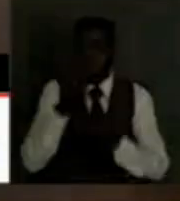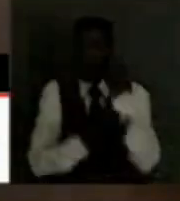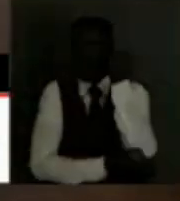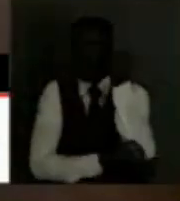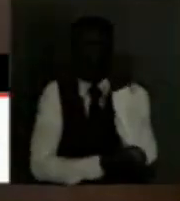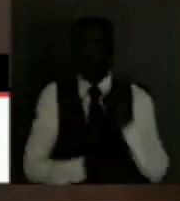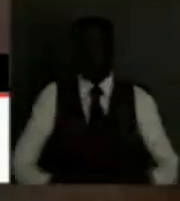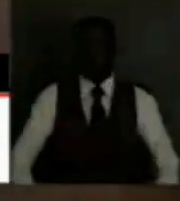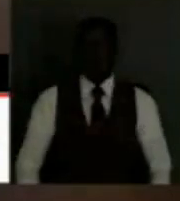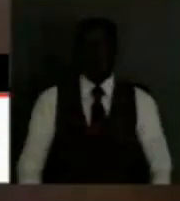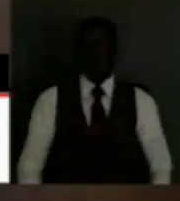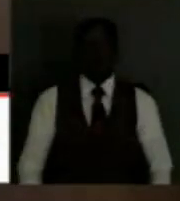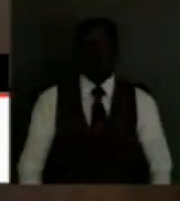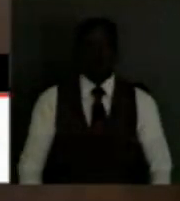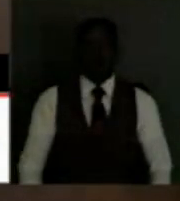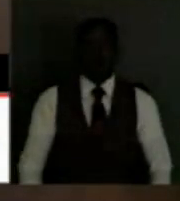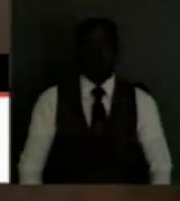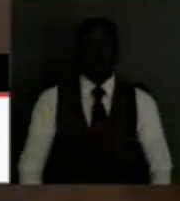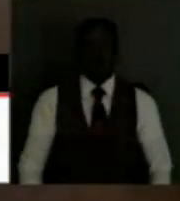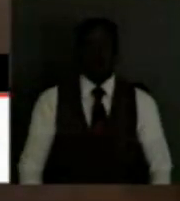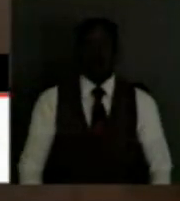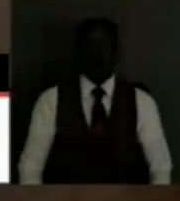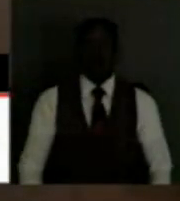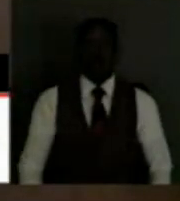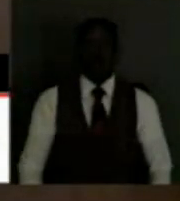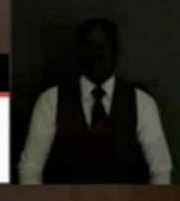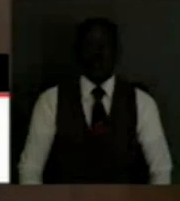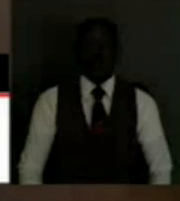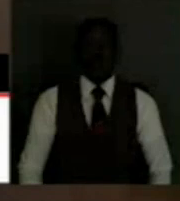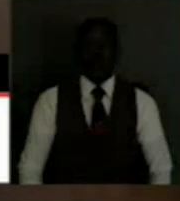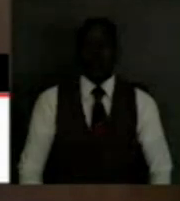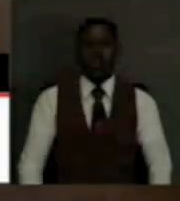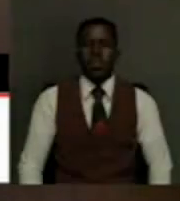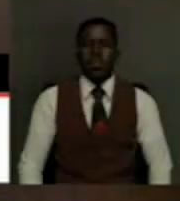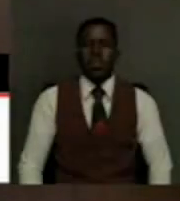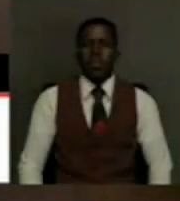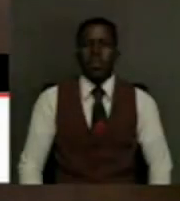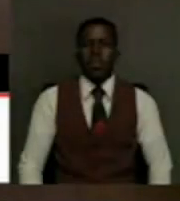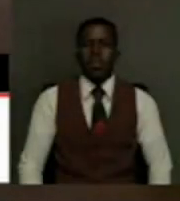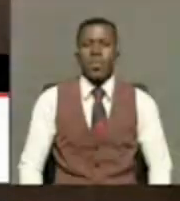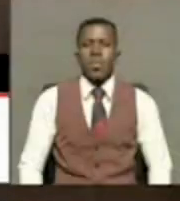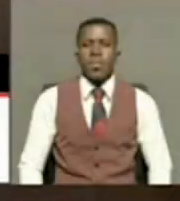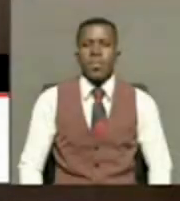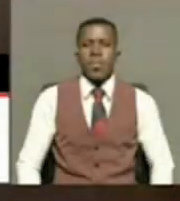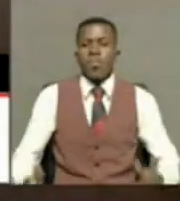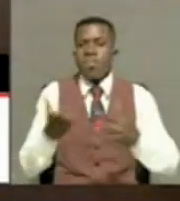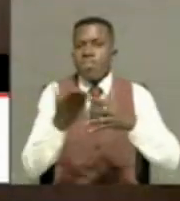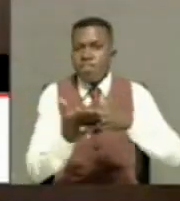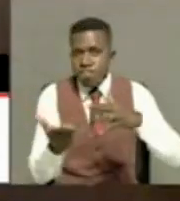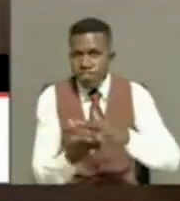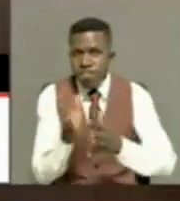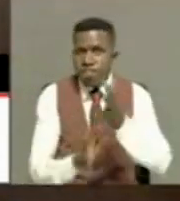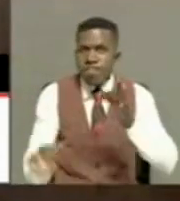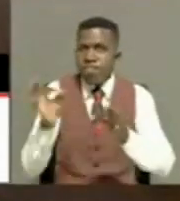A pauta aduaneira, essa proposta de alteração resulta ou decorre do compromisso assumido por Angola de alinhamento